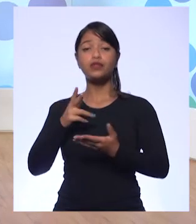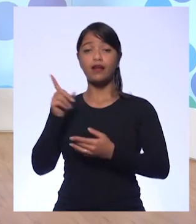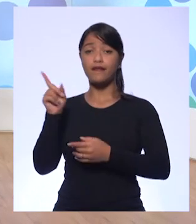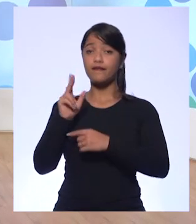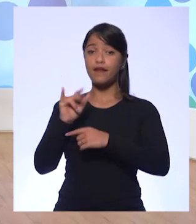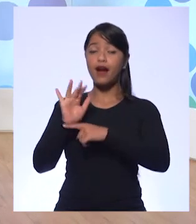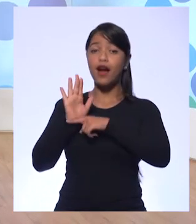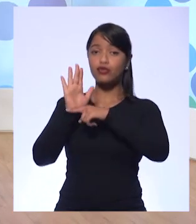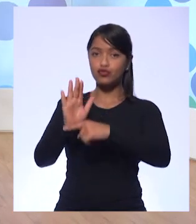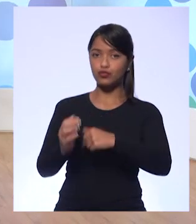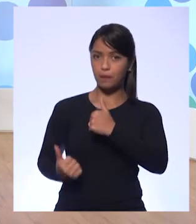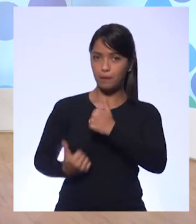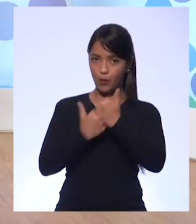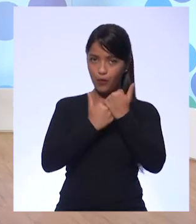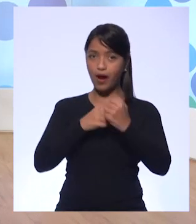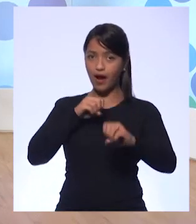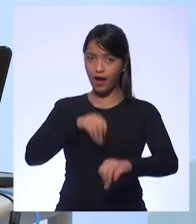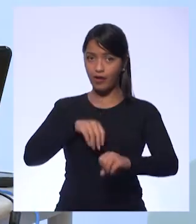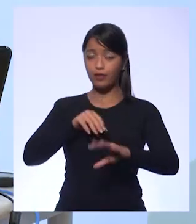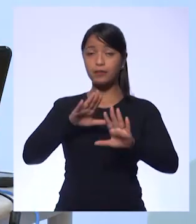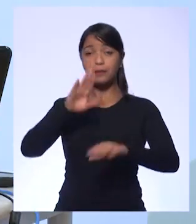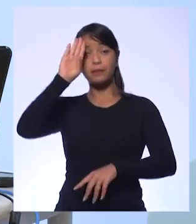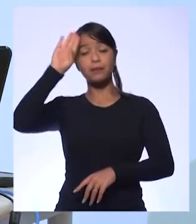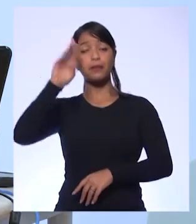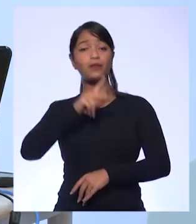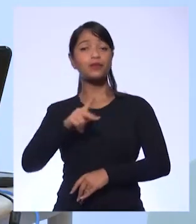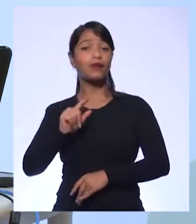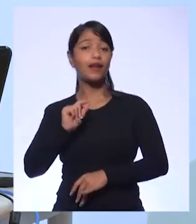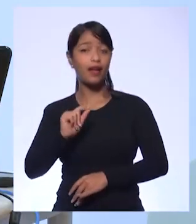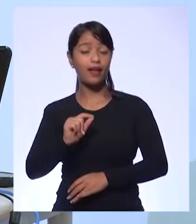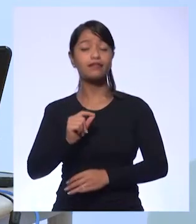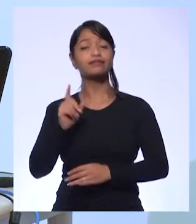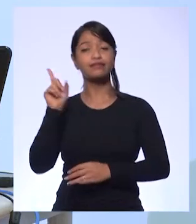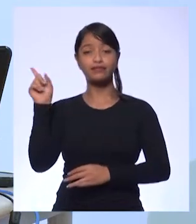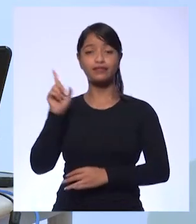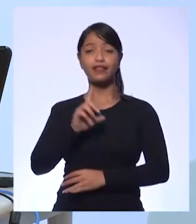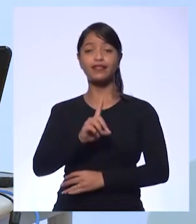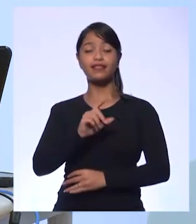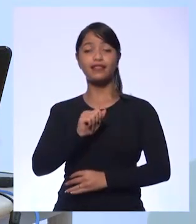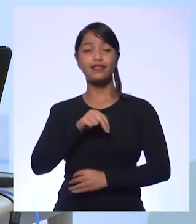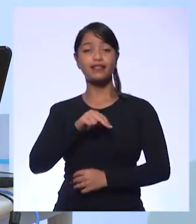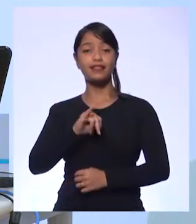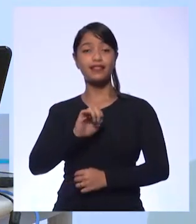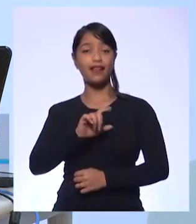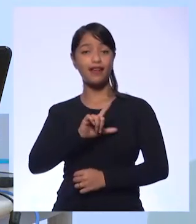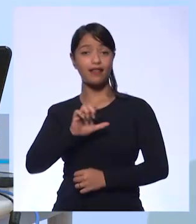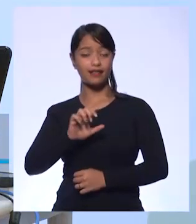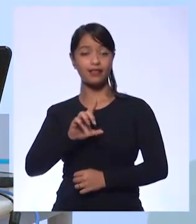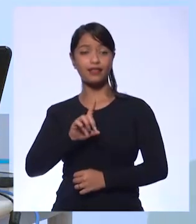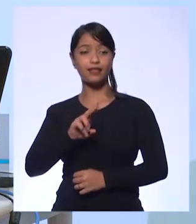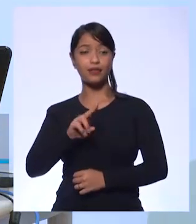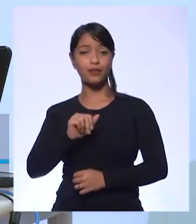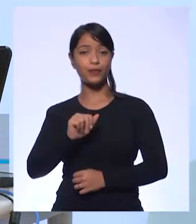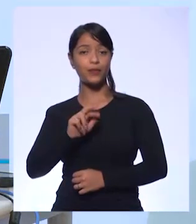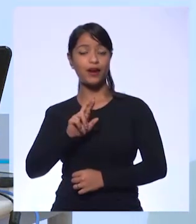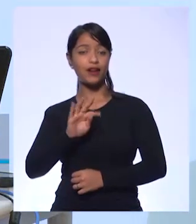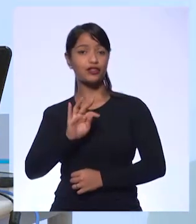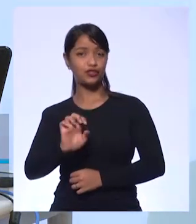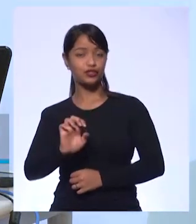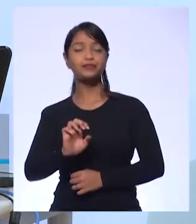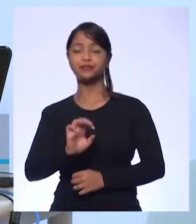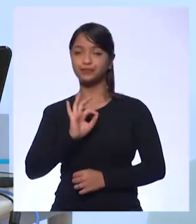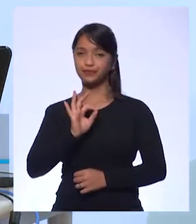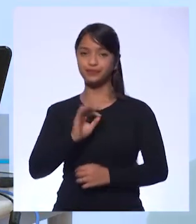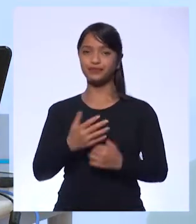Daniele Duarte, né? Daniele Que Duarte. depois que o Igor mandou, oi, professora Daniele Duarte. Eu falei que eu ia me apresentar assim. Bom dia,